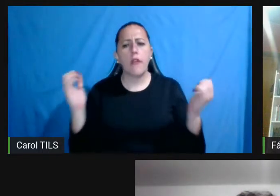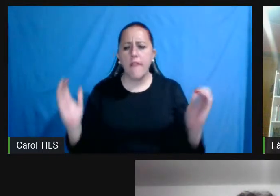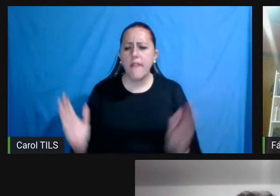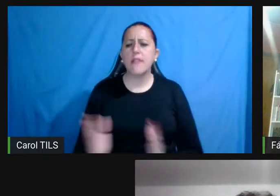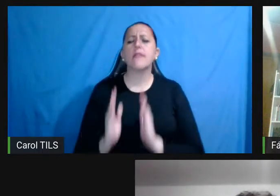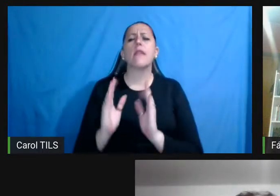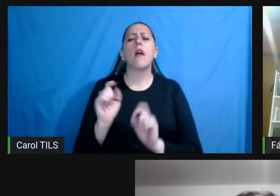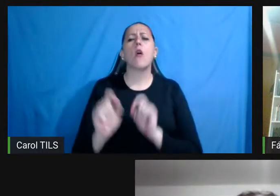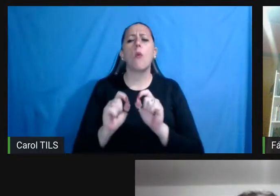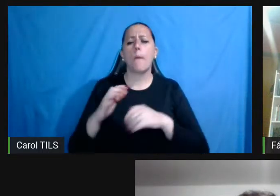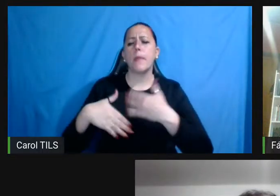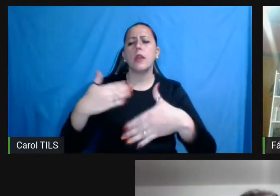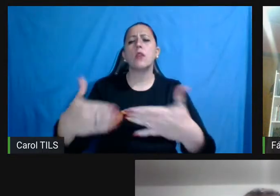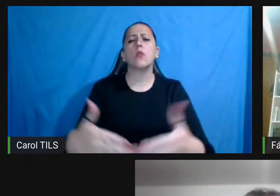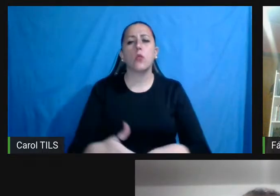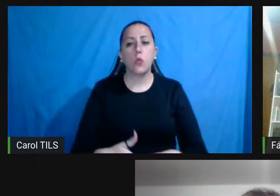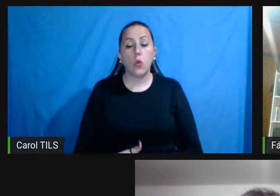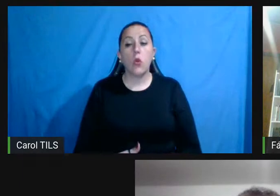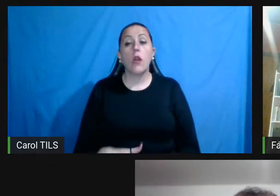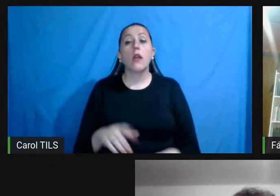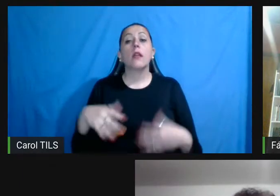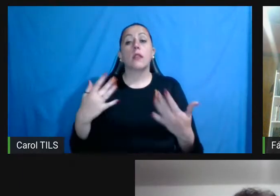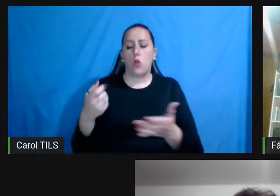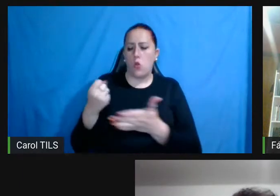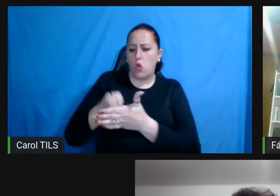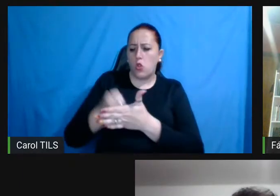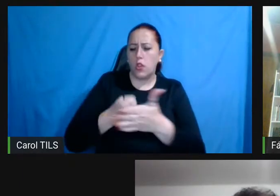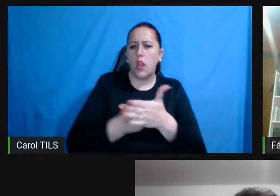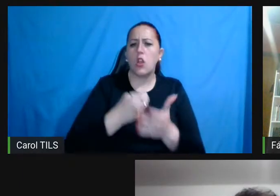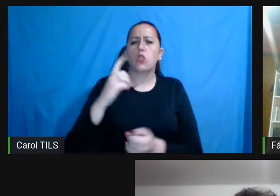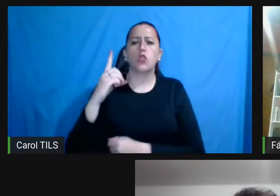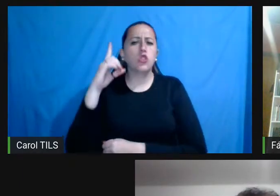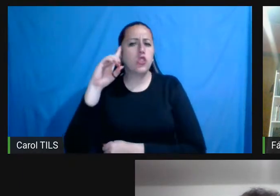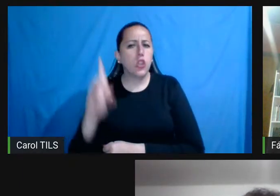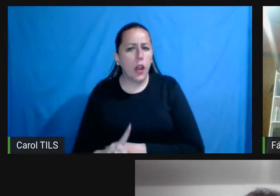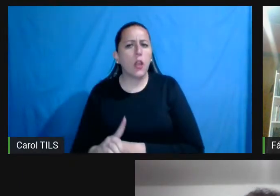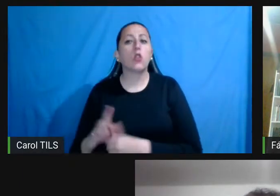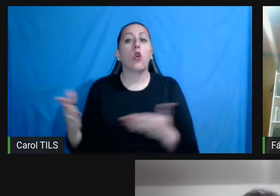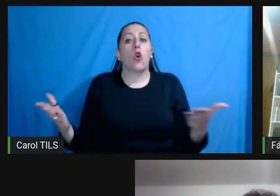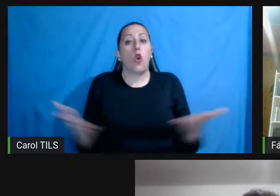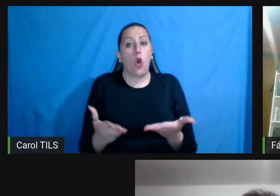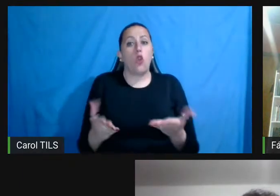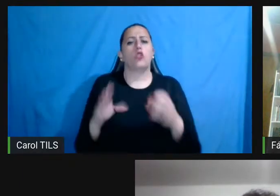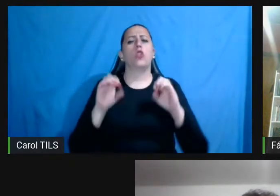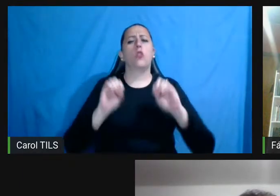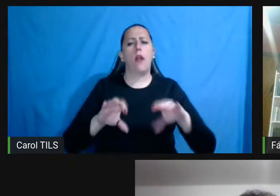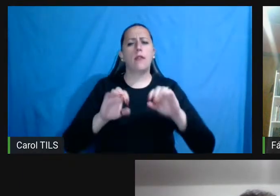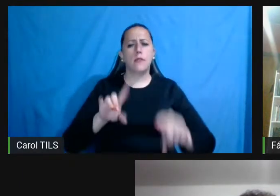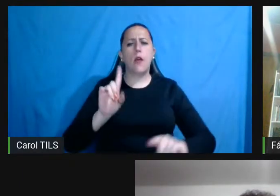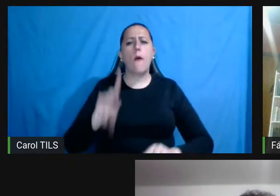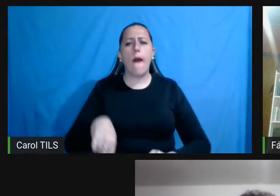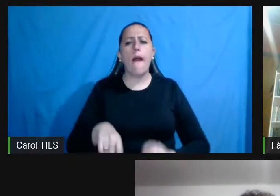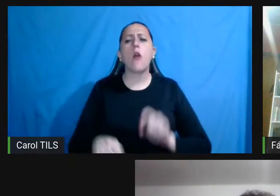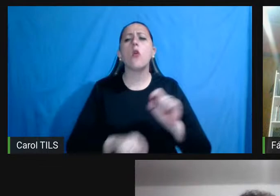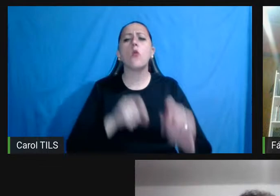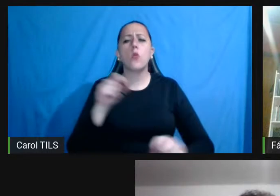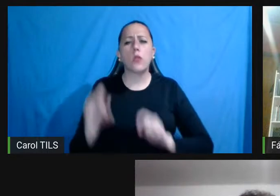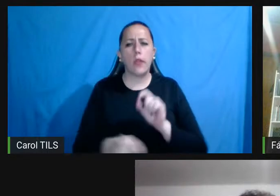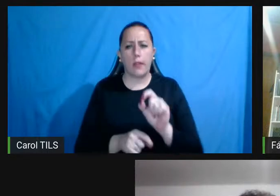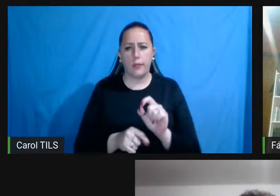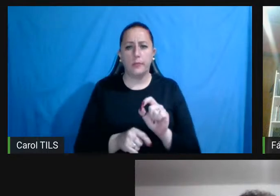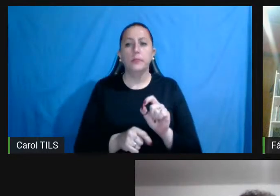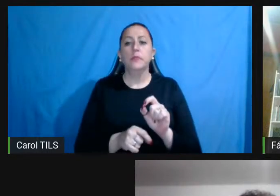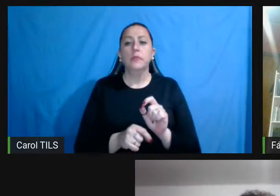encaminhando os nossos direitos, lutando pelos nossos direitos, e o direito à educação hoje, ele se aproxima